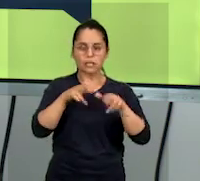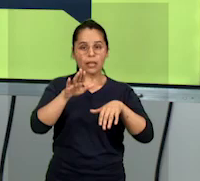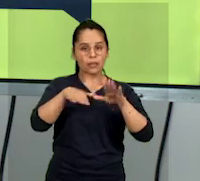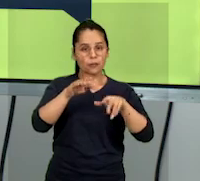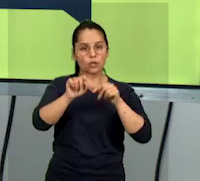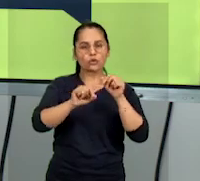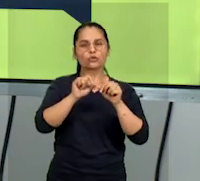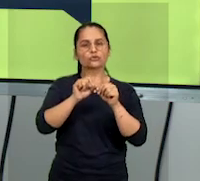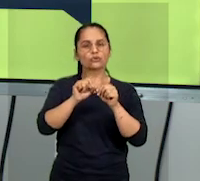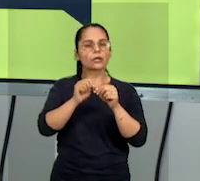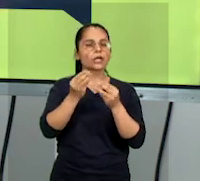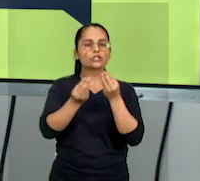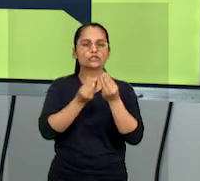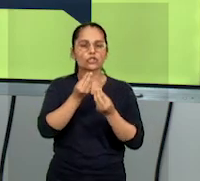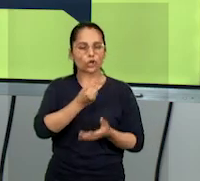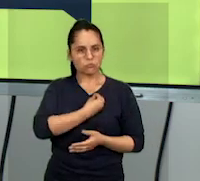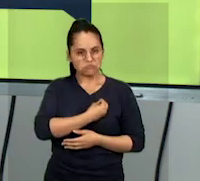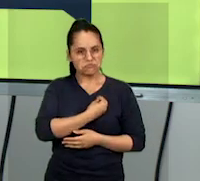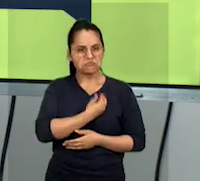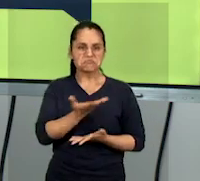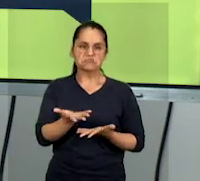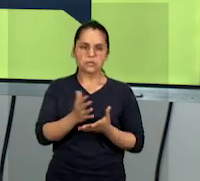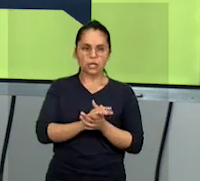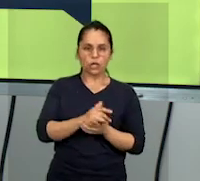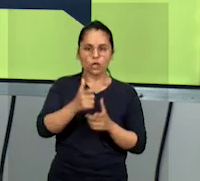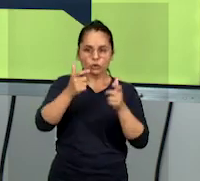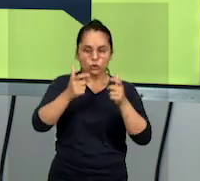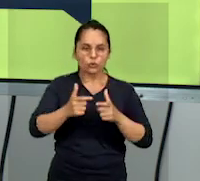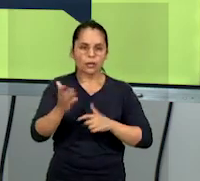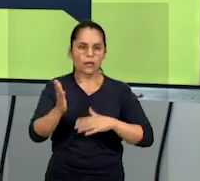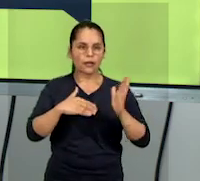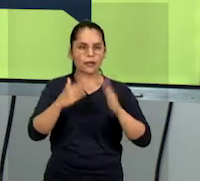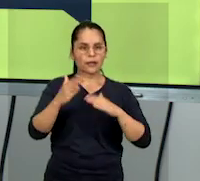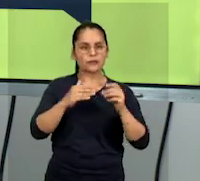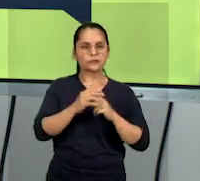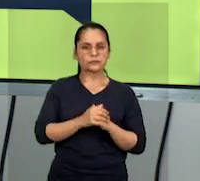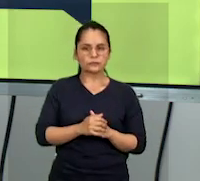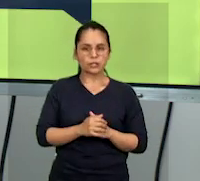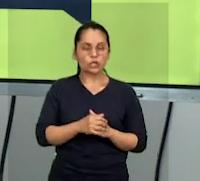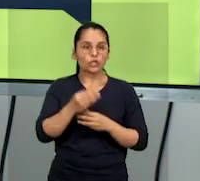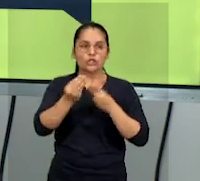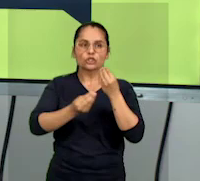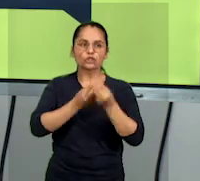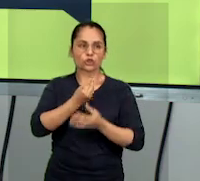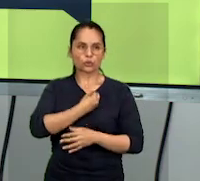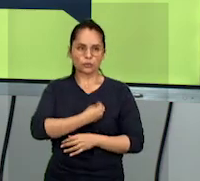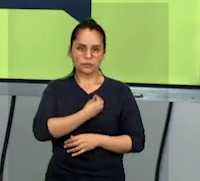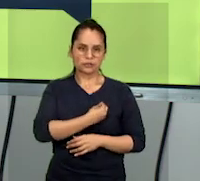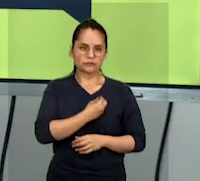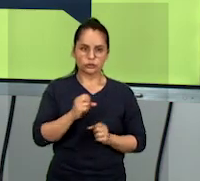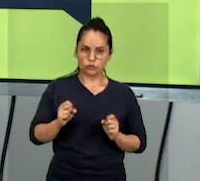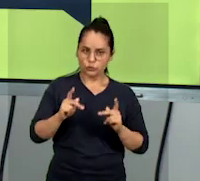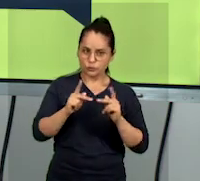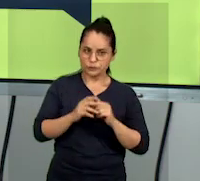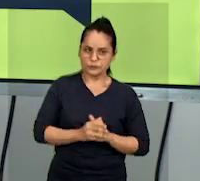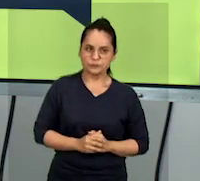claro, né, da vivência dela, do lugar onde ela vem, né, de como ela vive, ok?